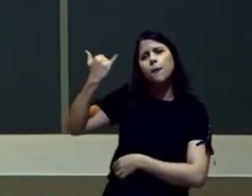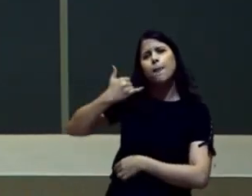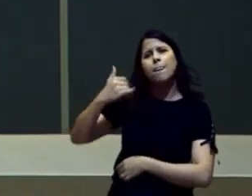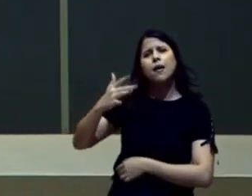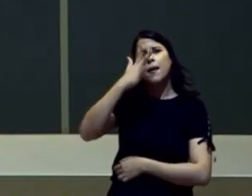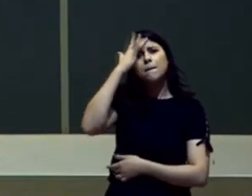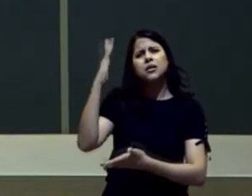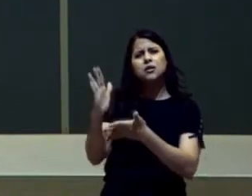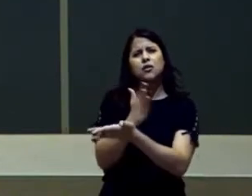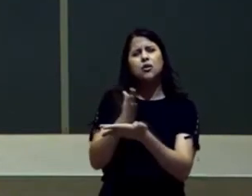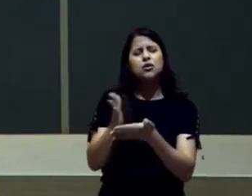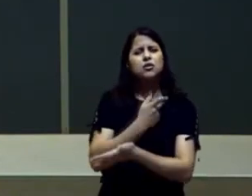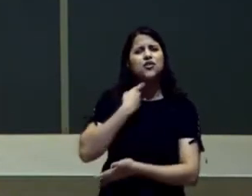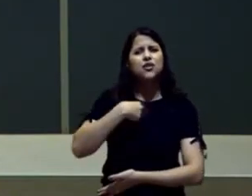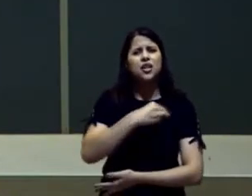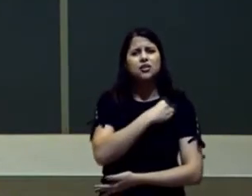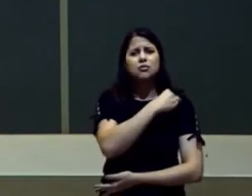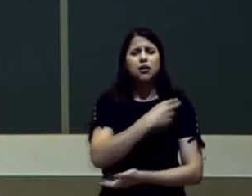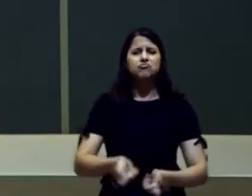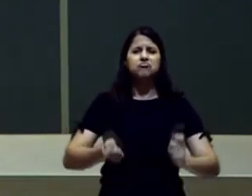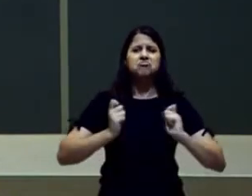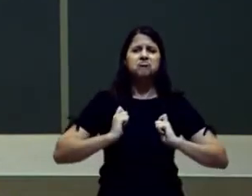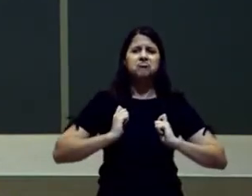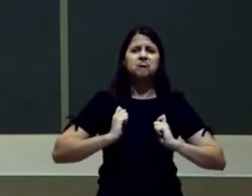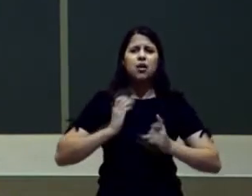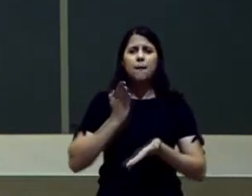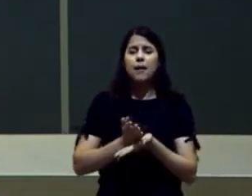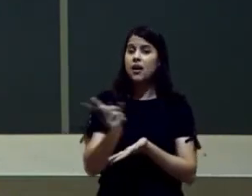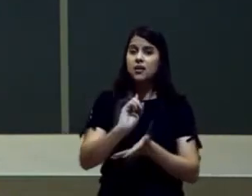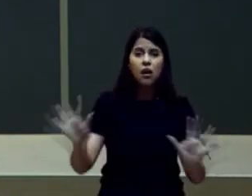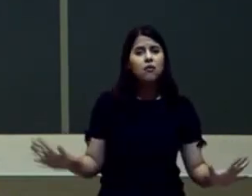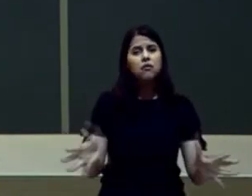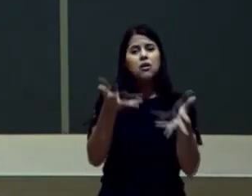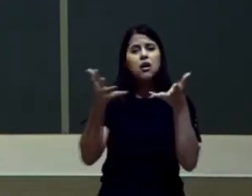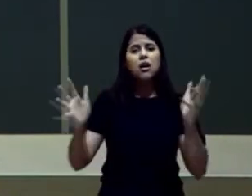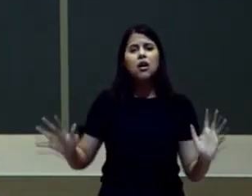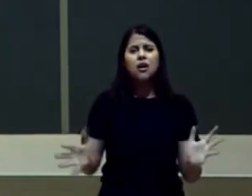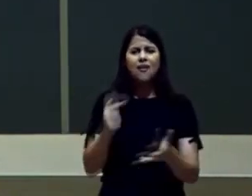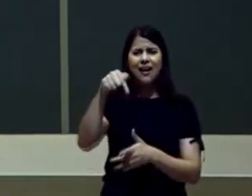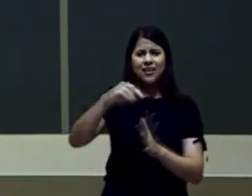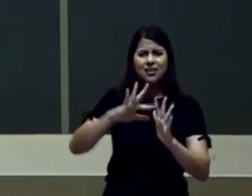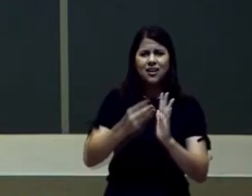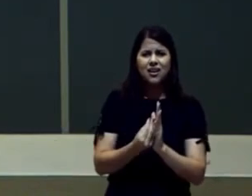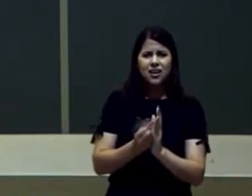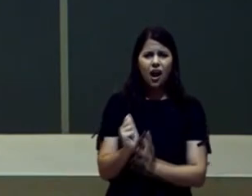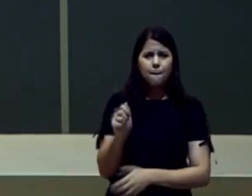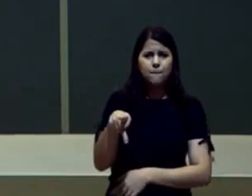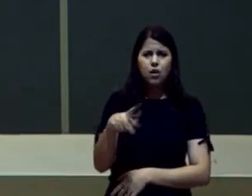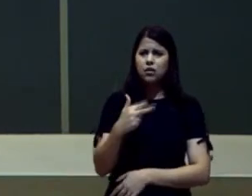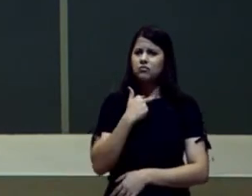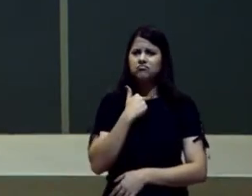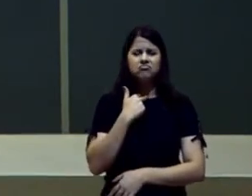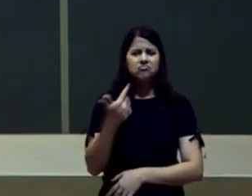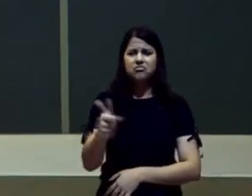querendo estacionar no ministério: volte a fazer. Na obra não existe aposentadoria. O combate só